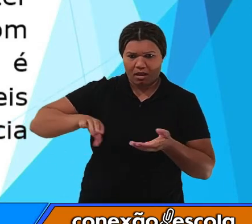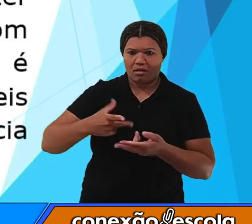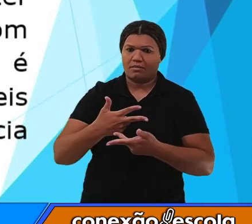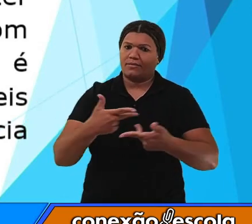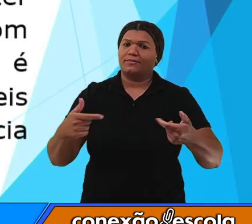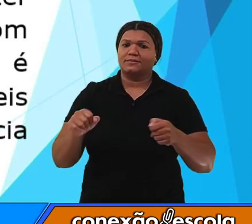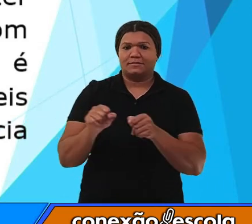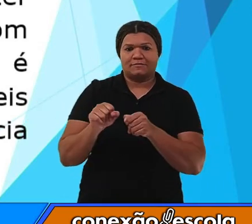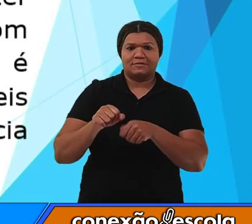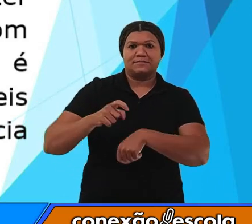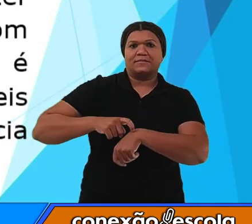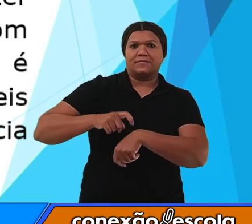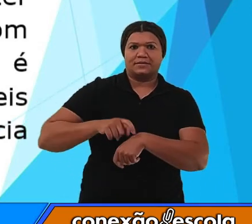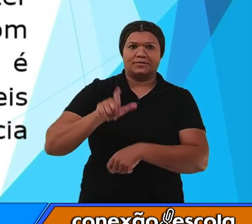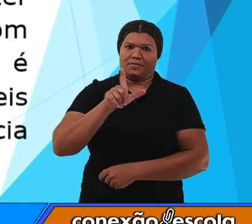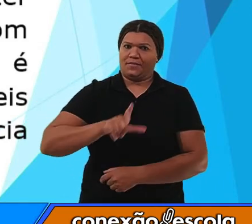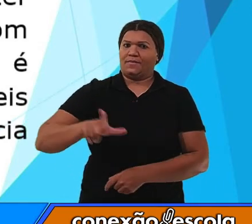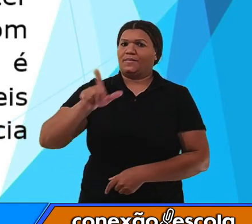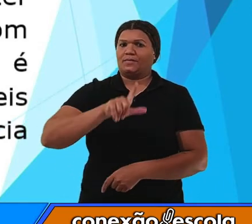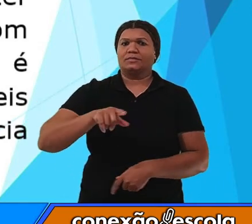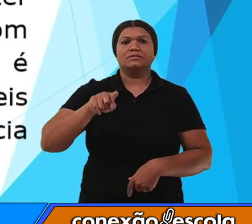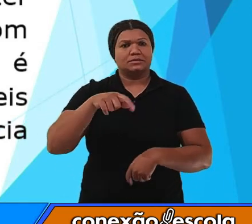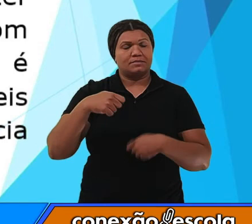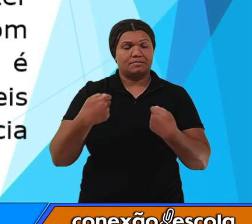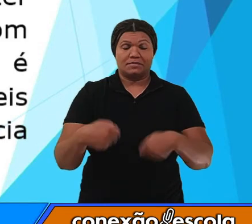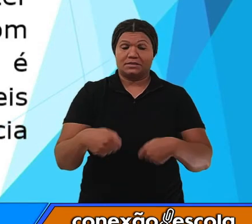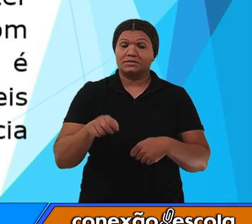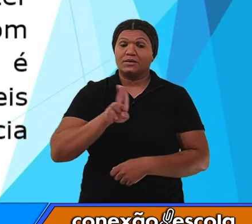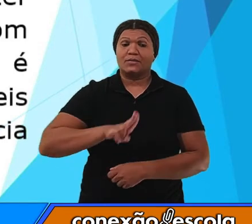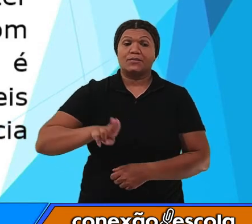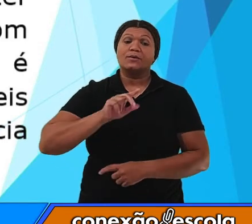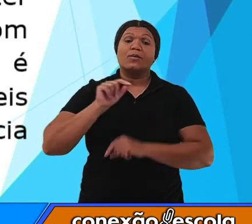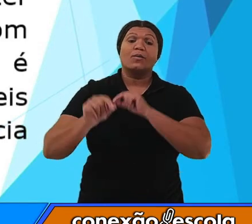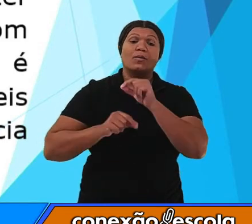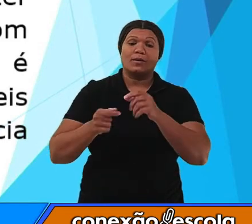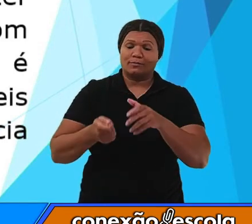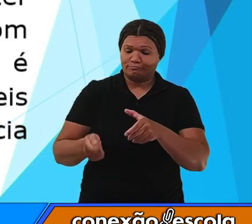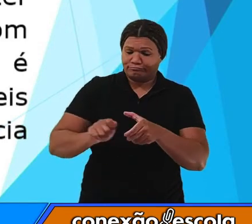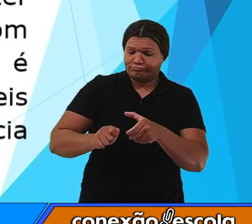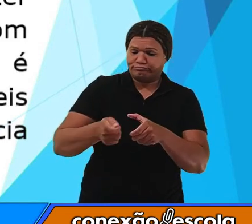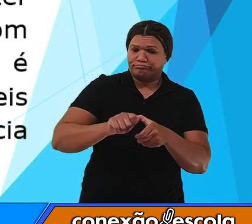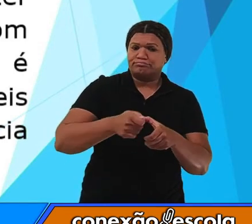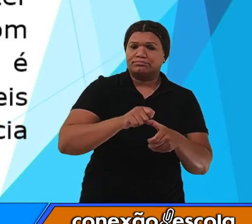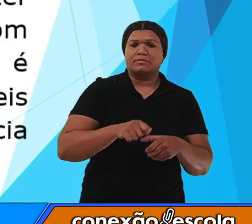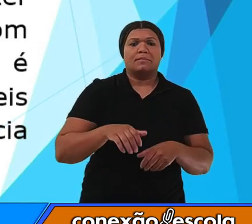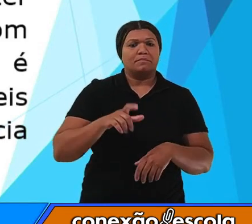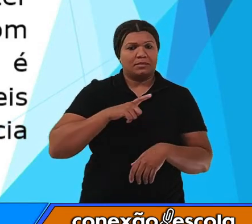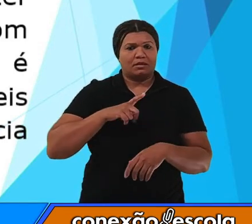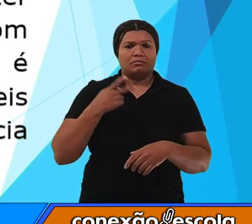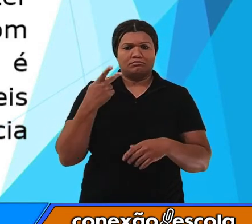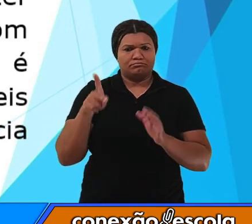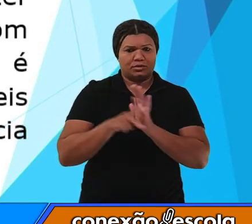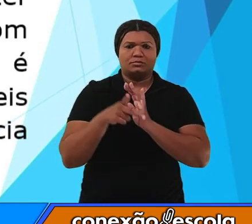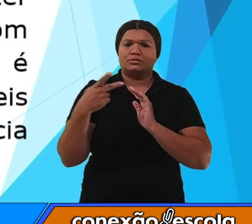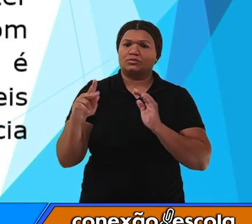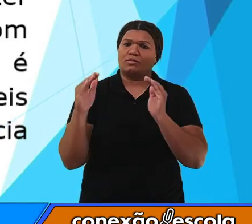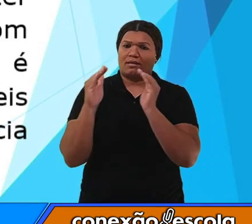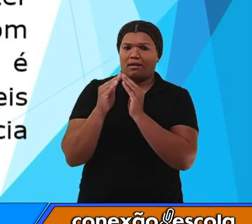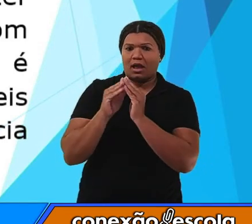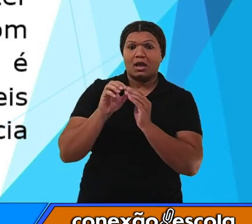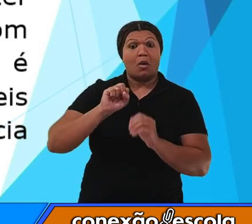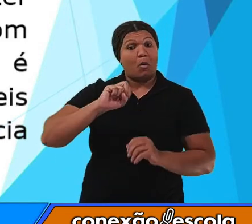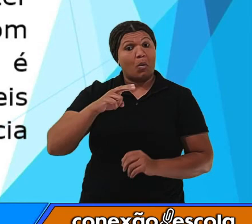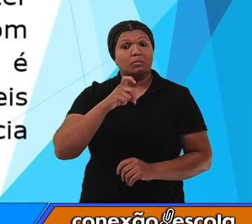claro, você vai poder usar os recheios que estão mais acessíveis aí na sua despensa ou